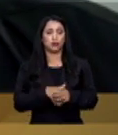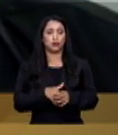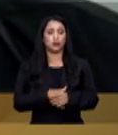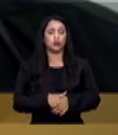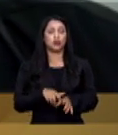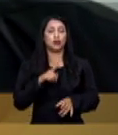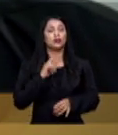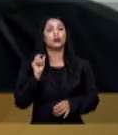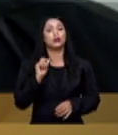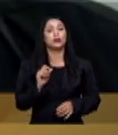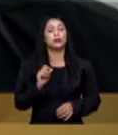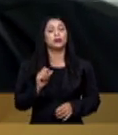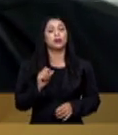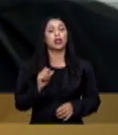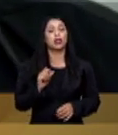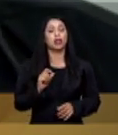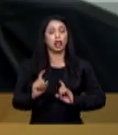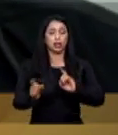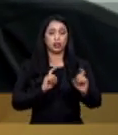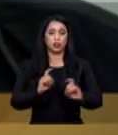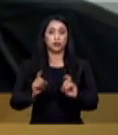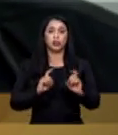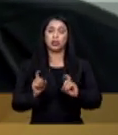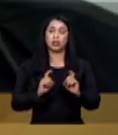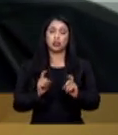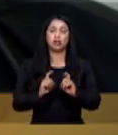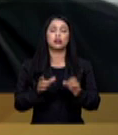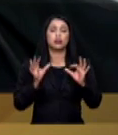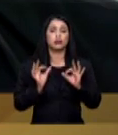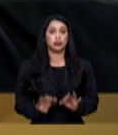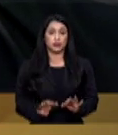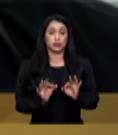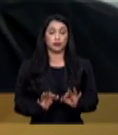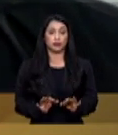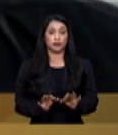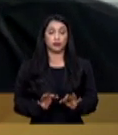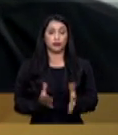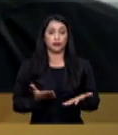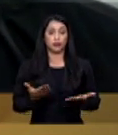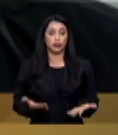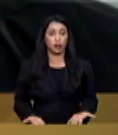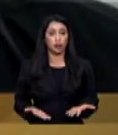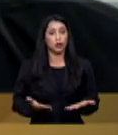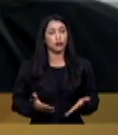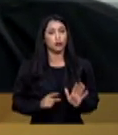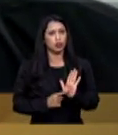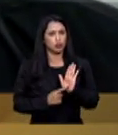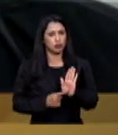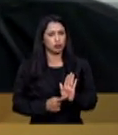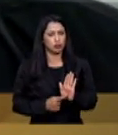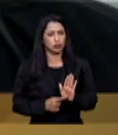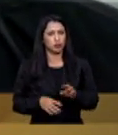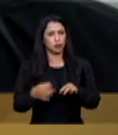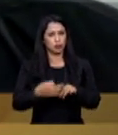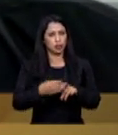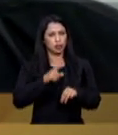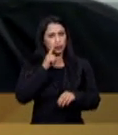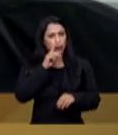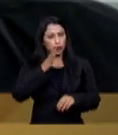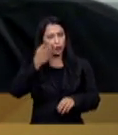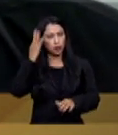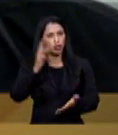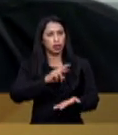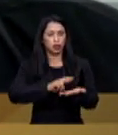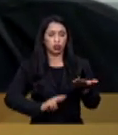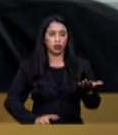entidade pública para providências administrativas cabíveis. Né? Por tais razões, adiro as razões apresentadas pelo eminente ministro Marco Aurélio,